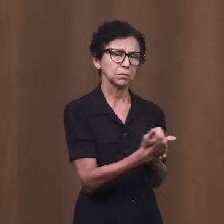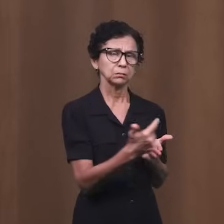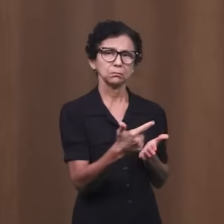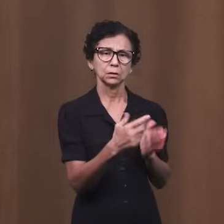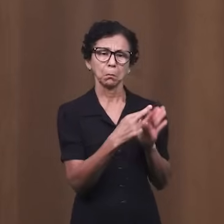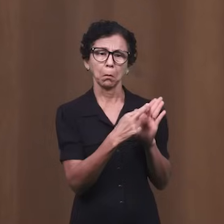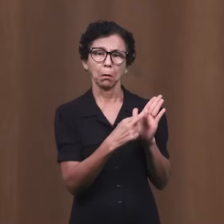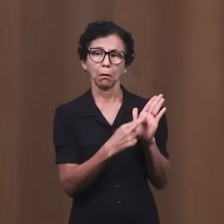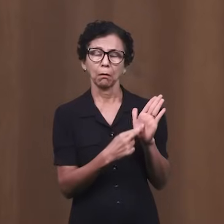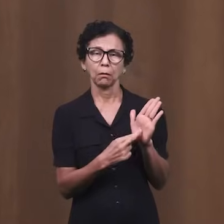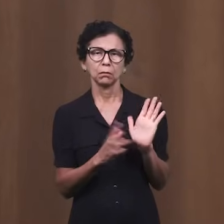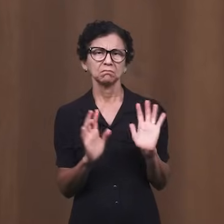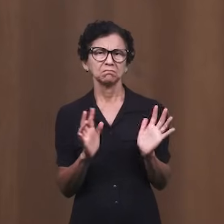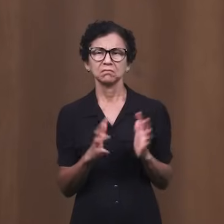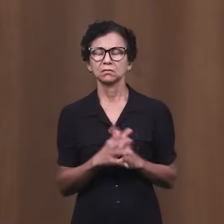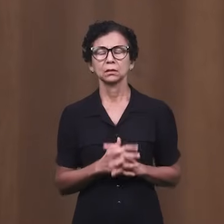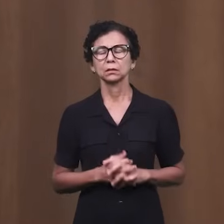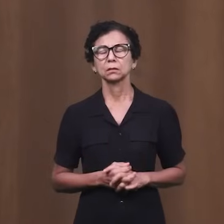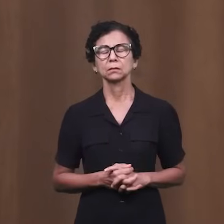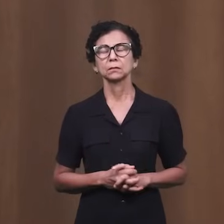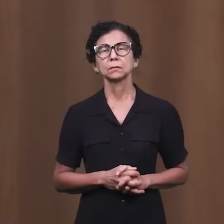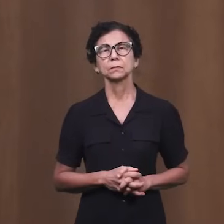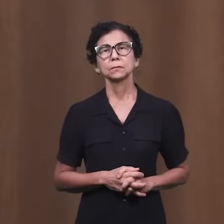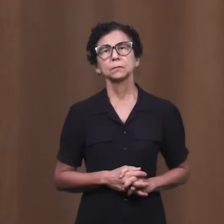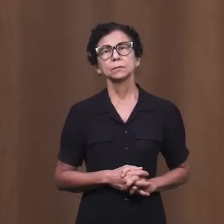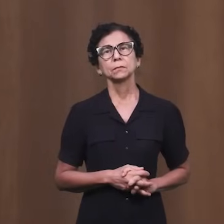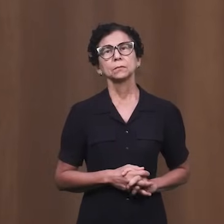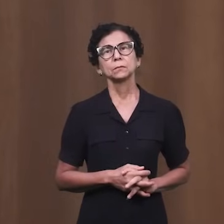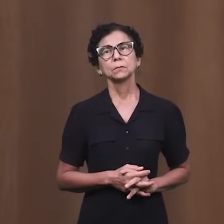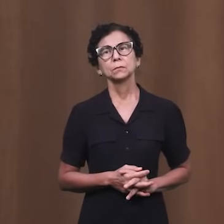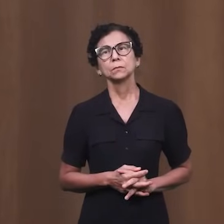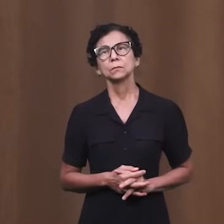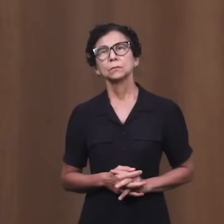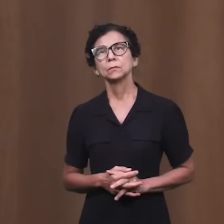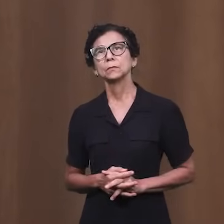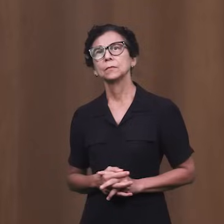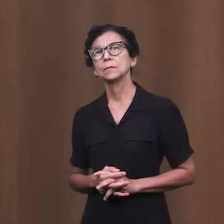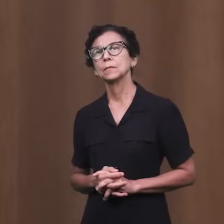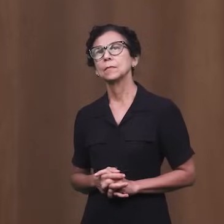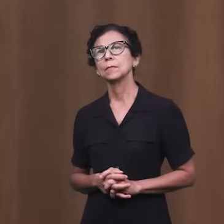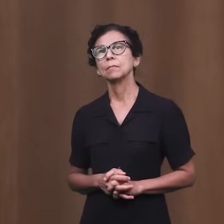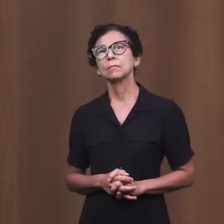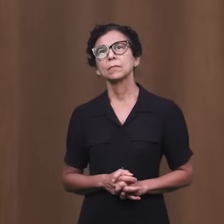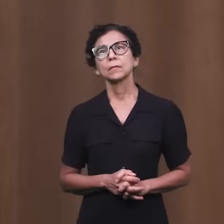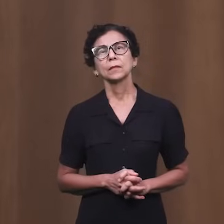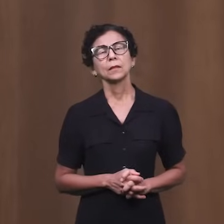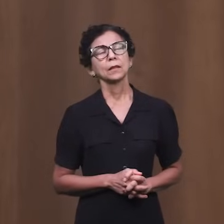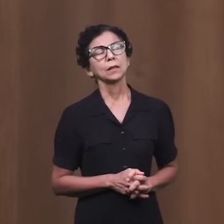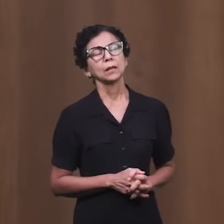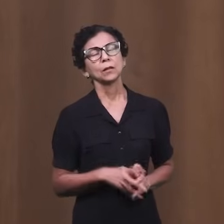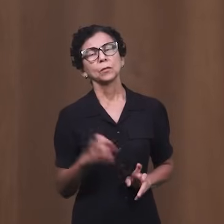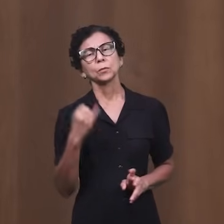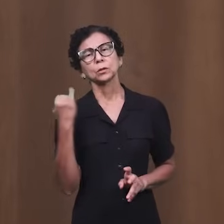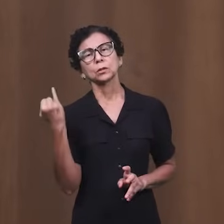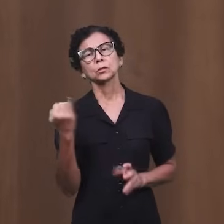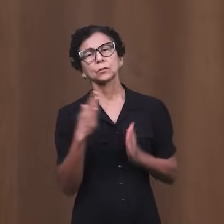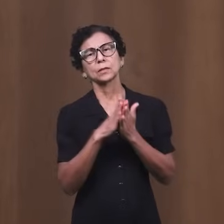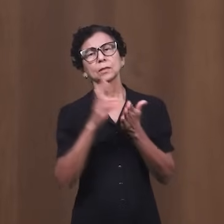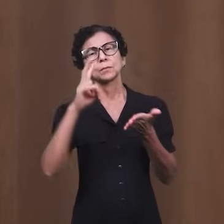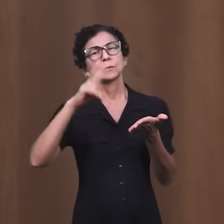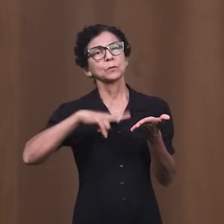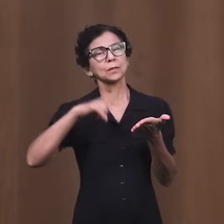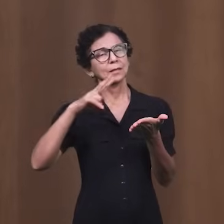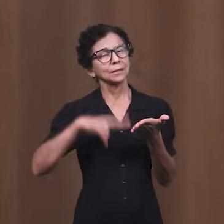uma receita específica o ideal é você eh vou usar aqui um termo é você devorar a Bíblia de todas